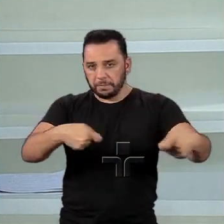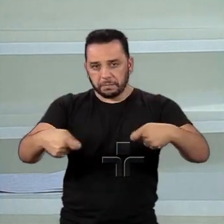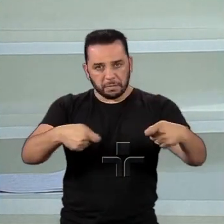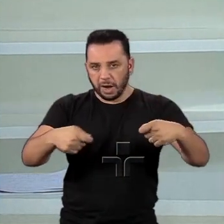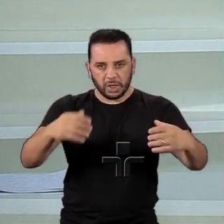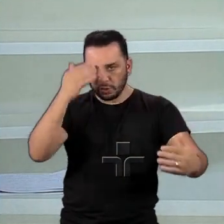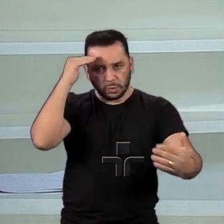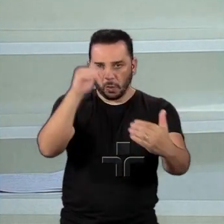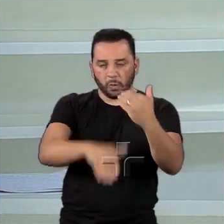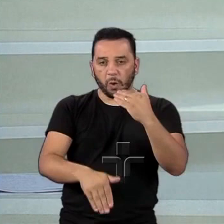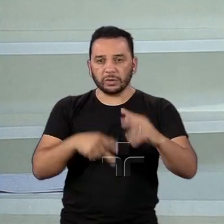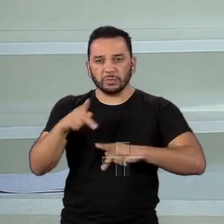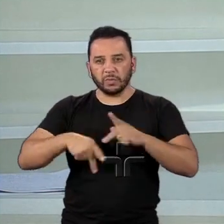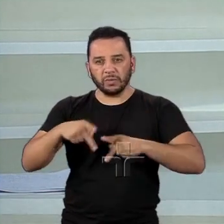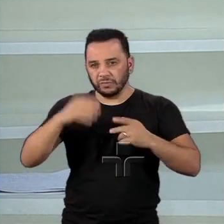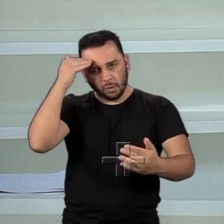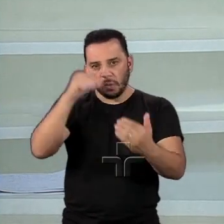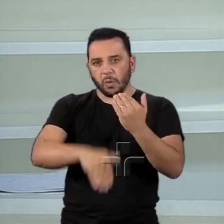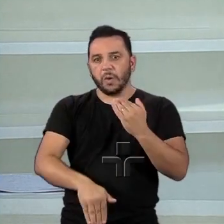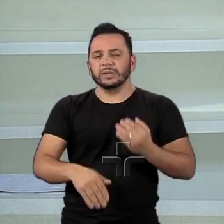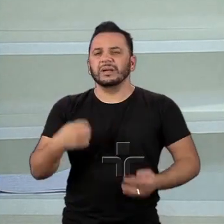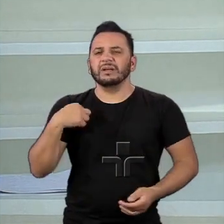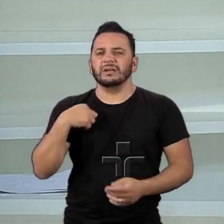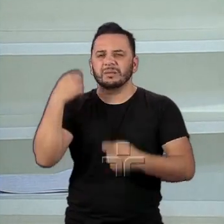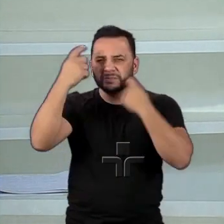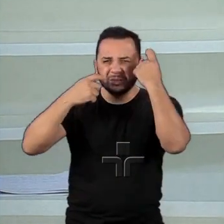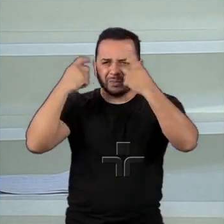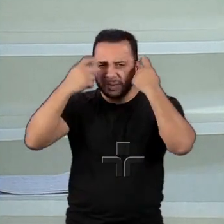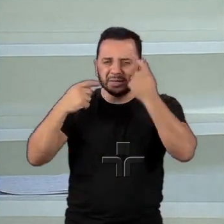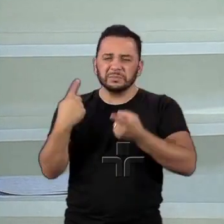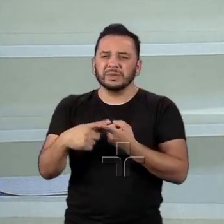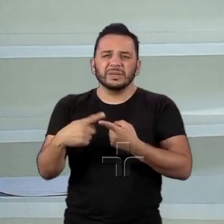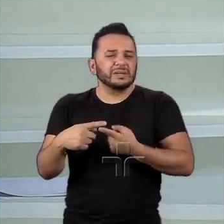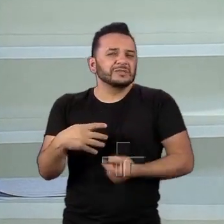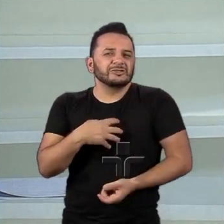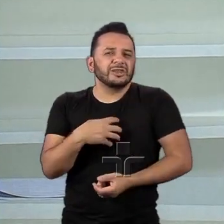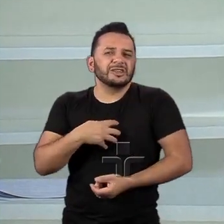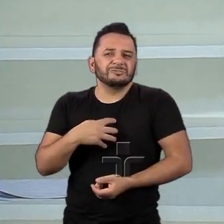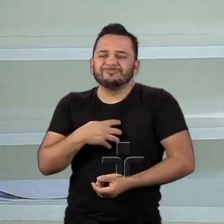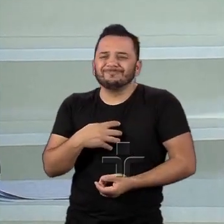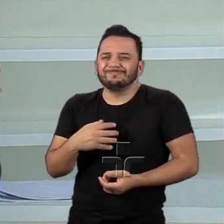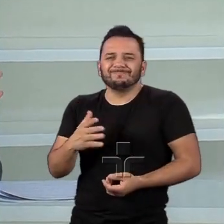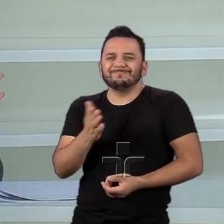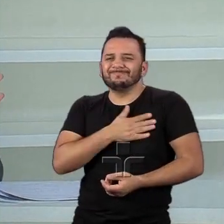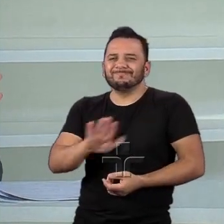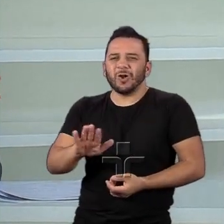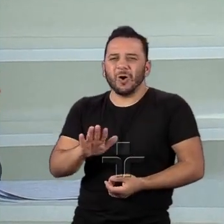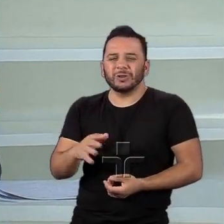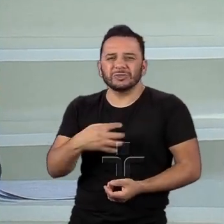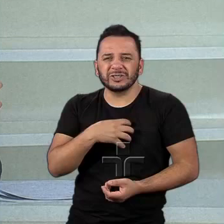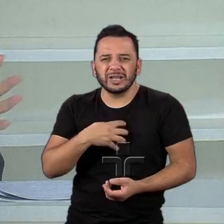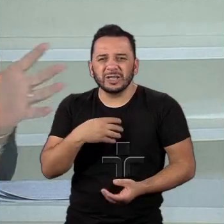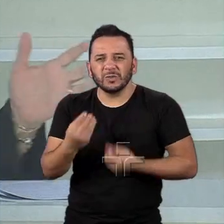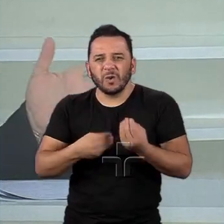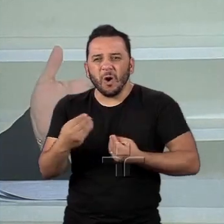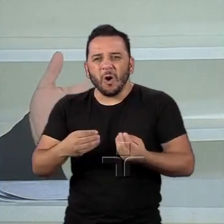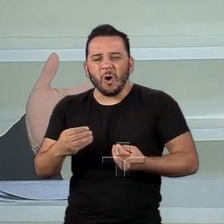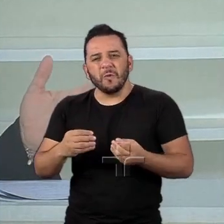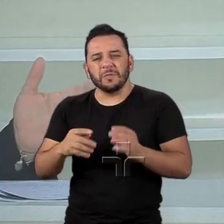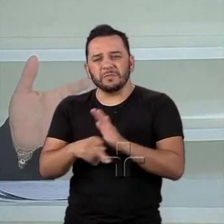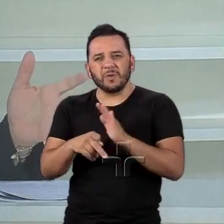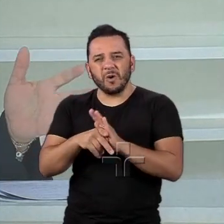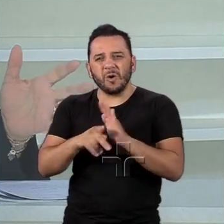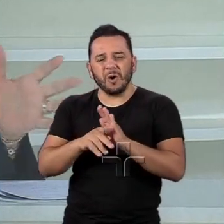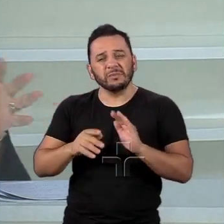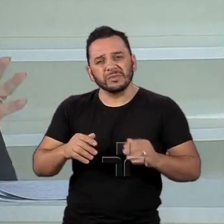nos preocupa muito porque, sinceramente, eu não estou gostando do clima que estou vendo ao longo desta campanha. Primeiro,